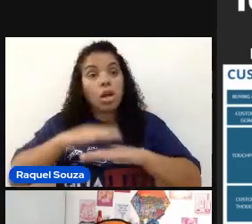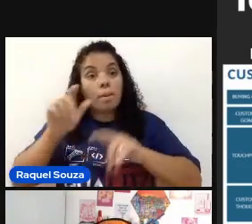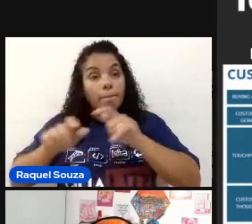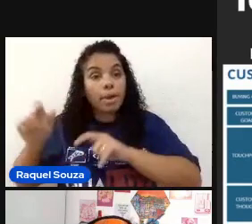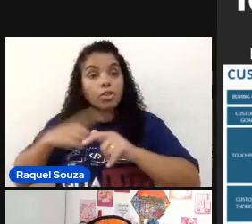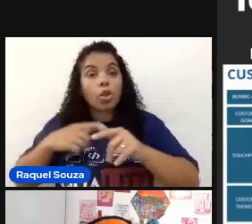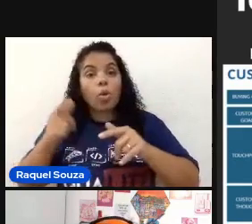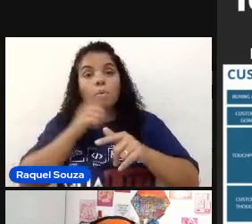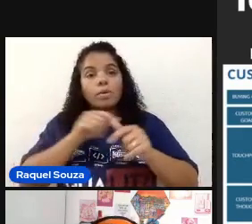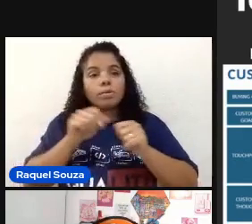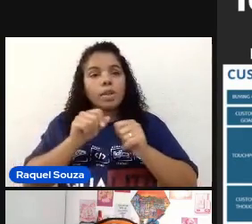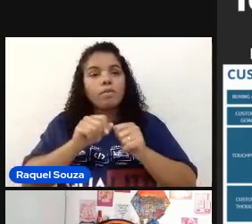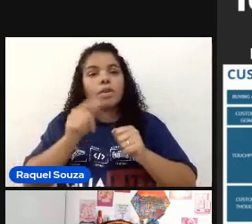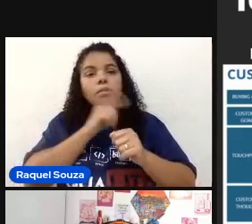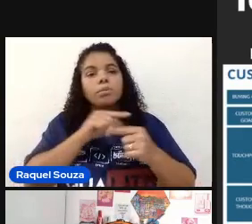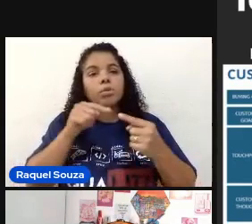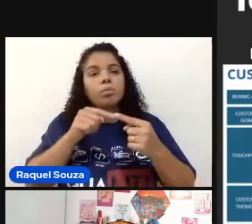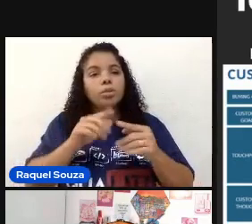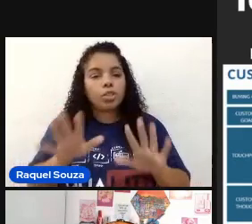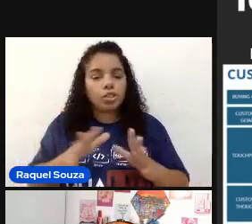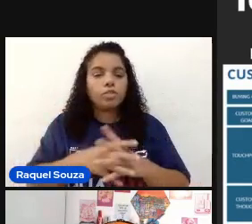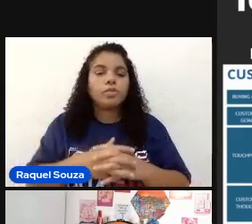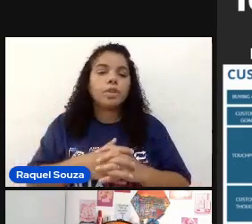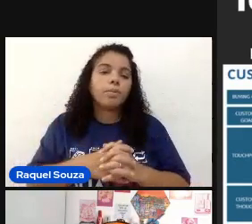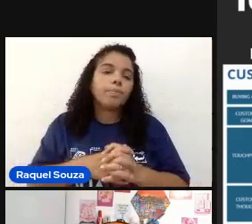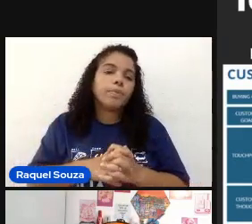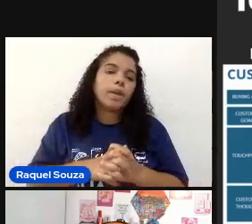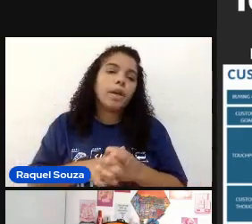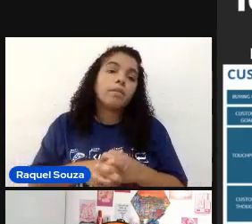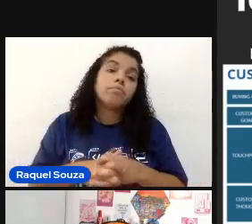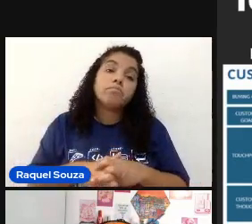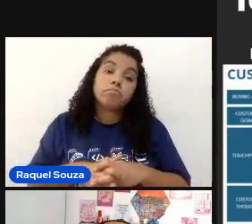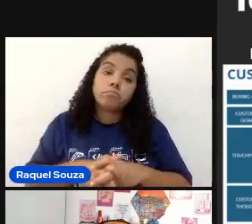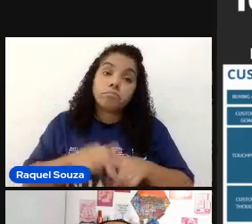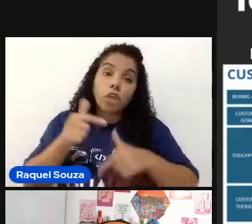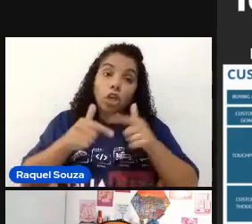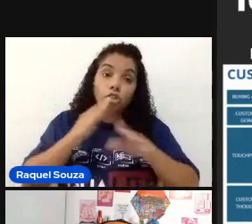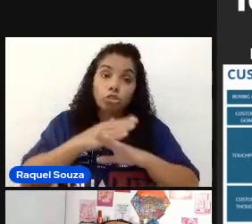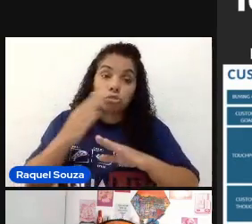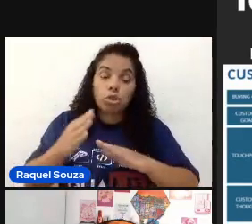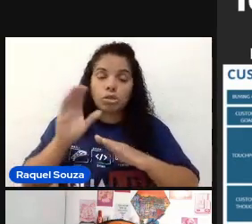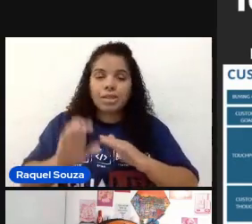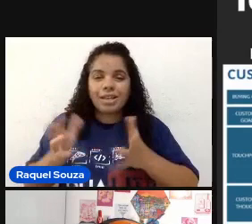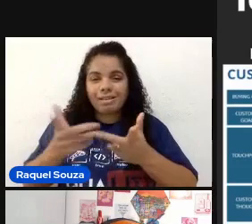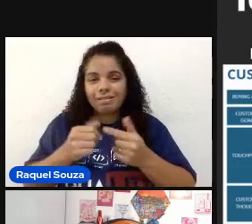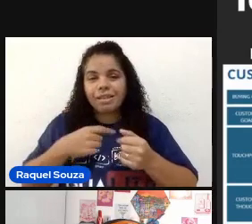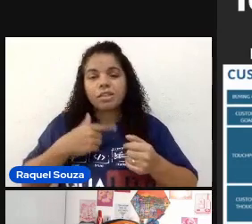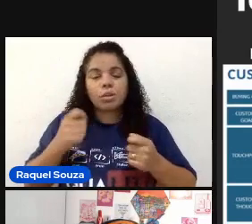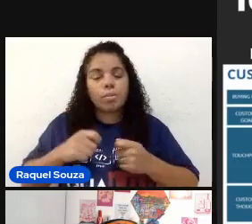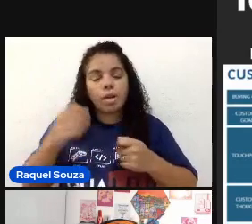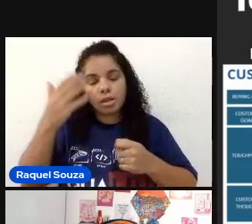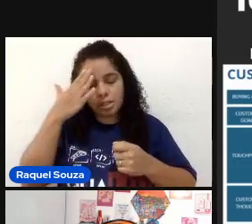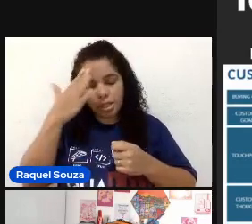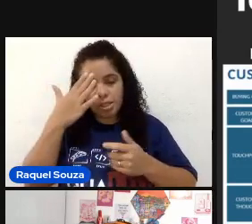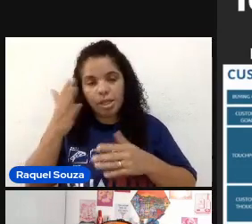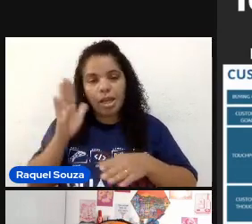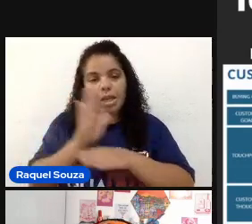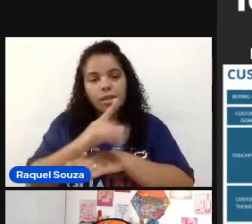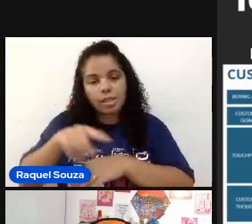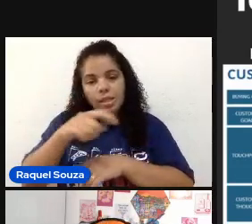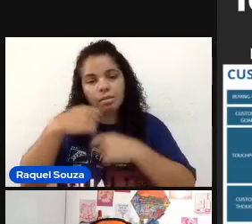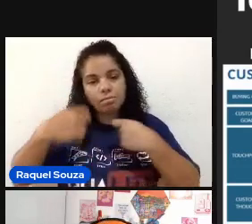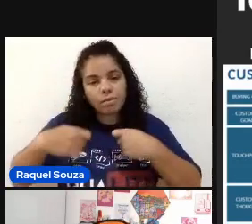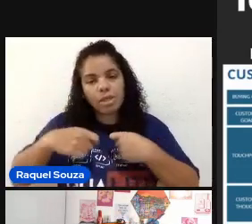para atingir o objetivo. Então, assim, a jornada do cliente ela é utilizada para entender e atender as necessidades